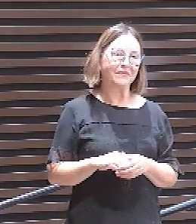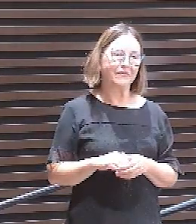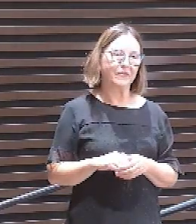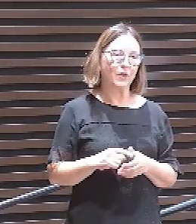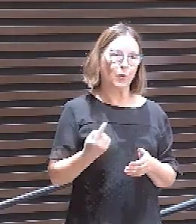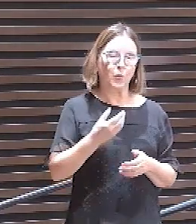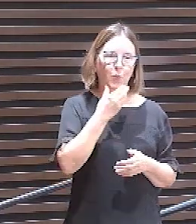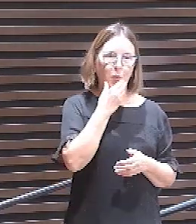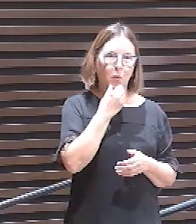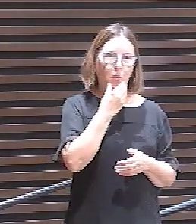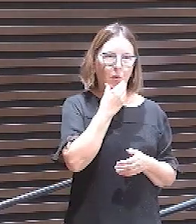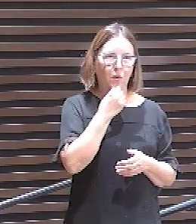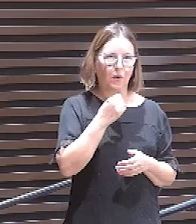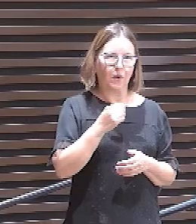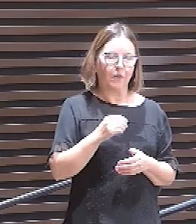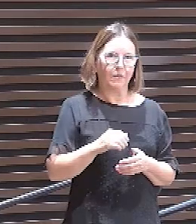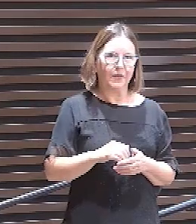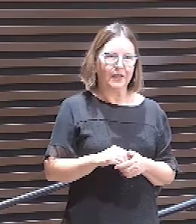homem que era um